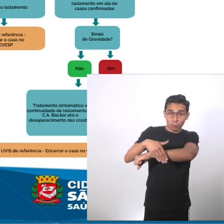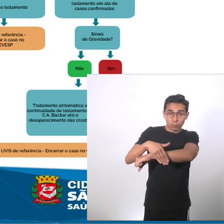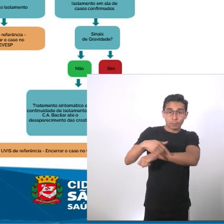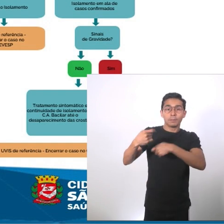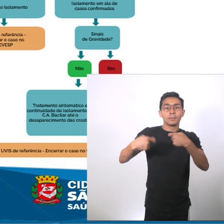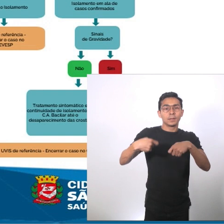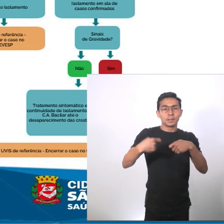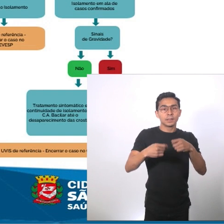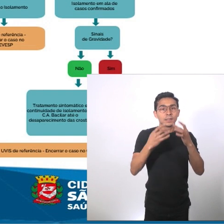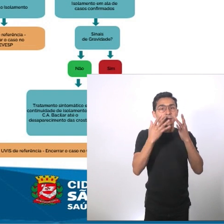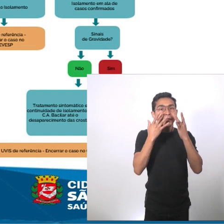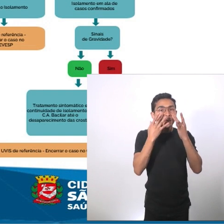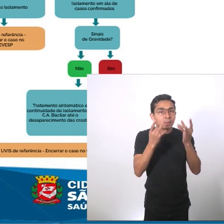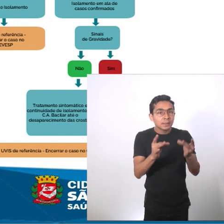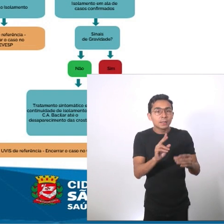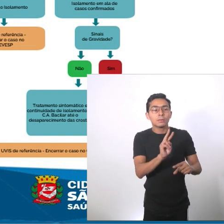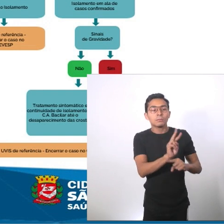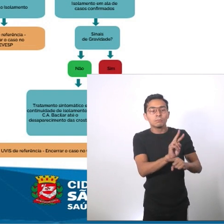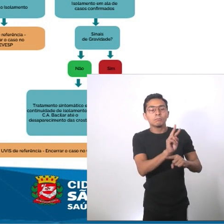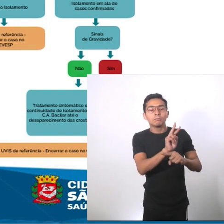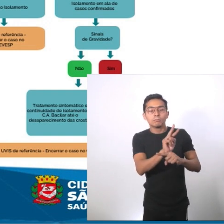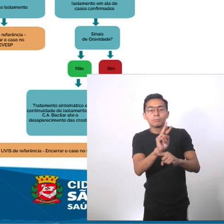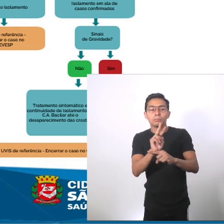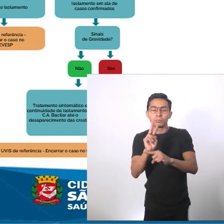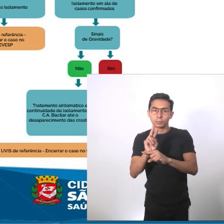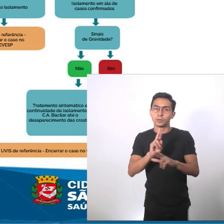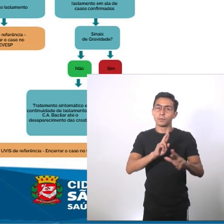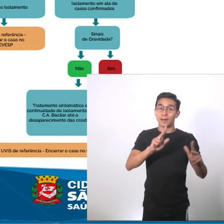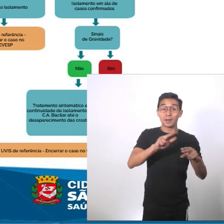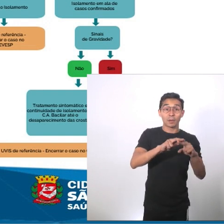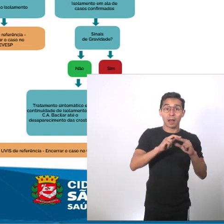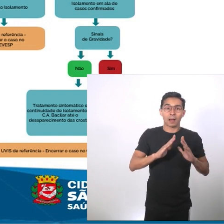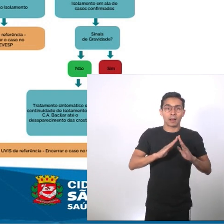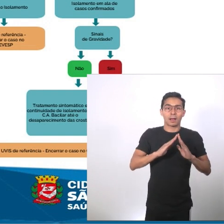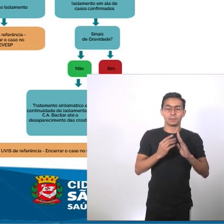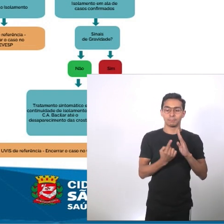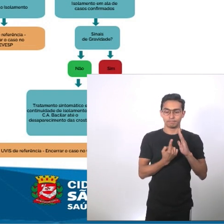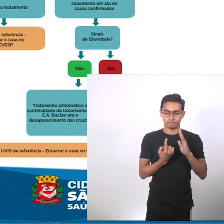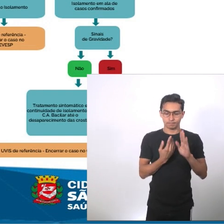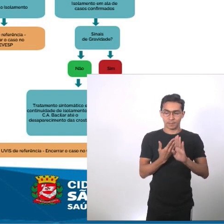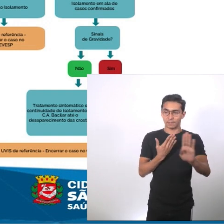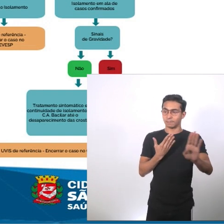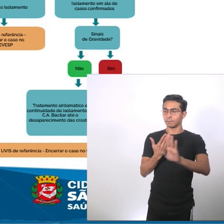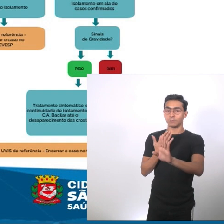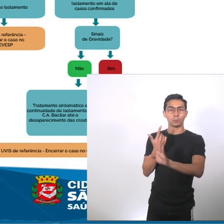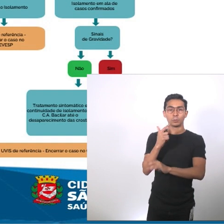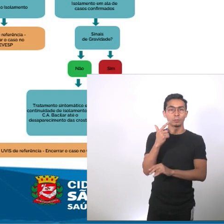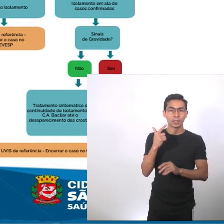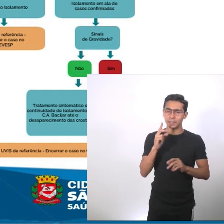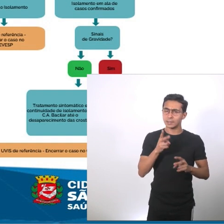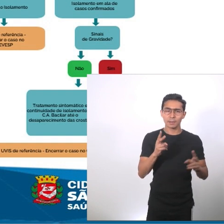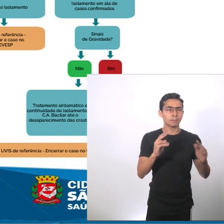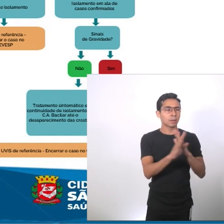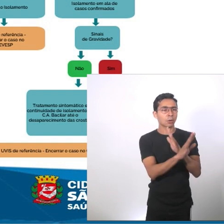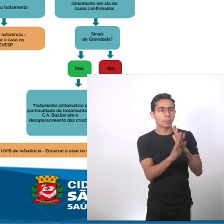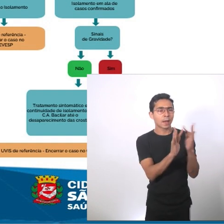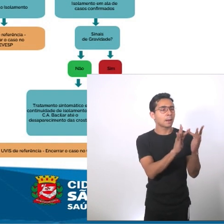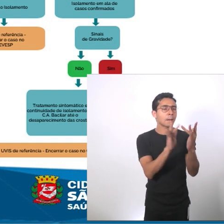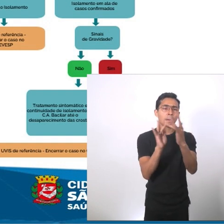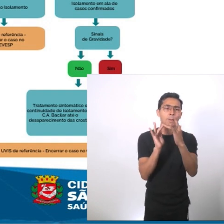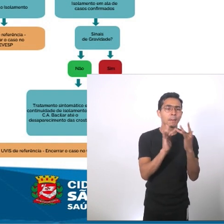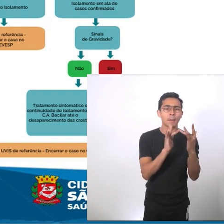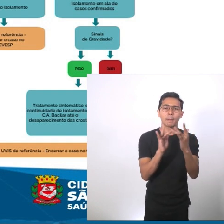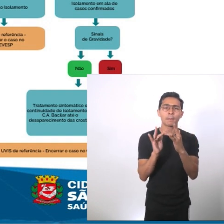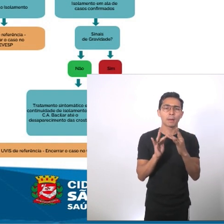porque ele não tem um local para isolar, ele vive em aglomeração, estão sempre juntos, tem muito contato.